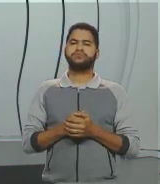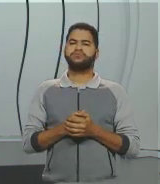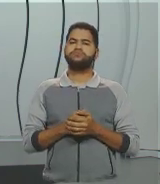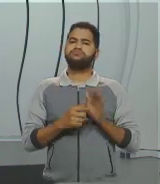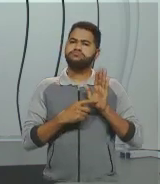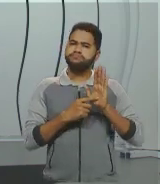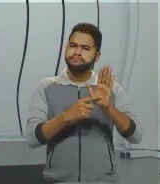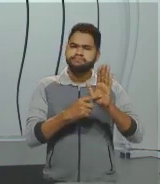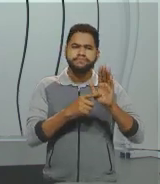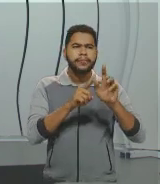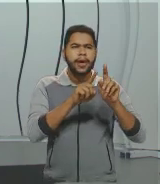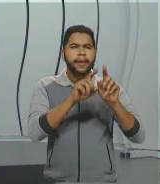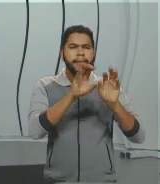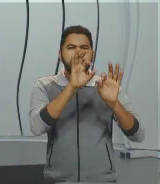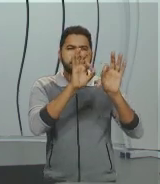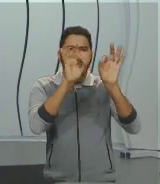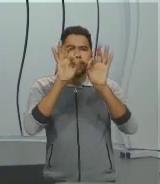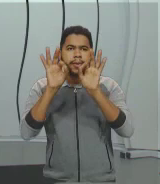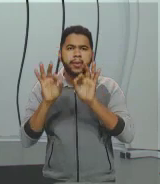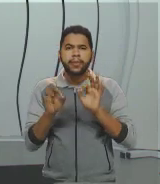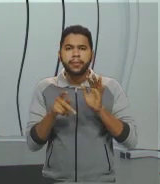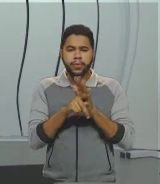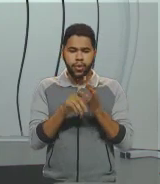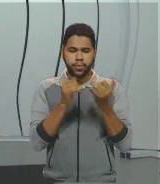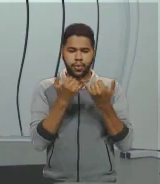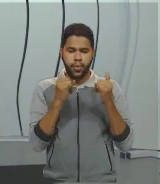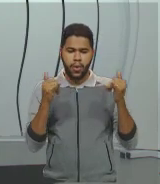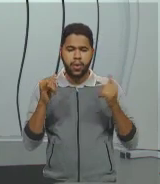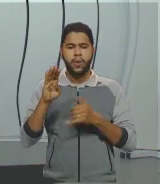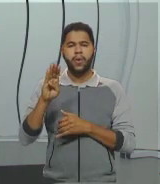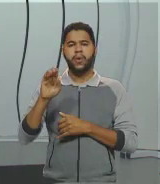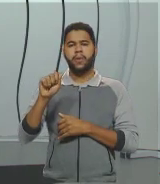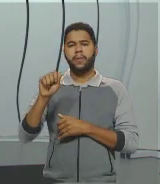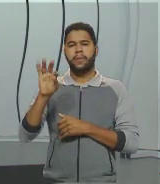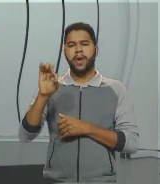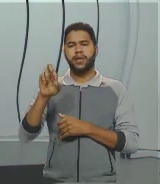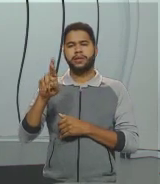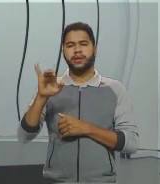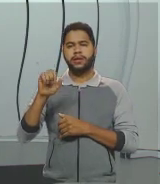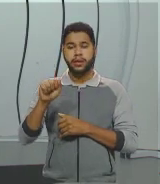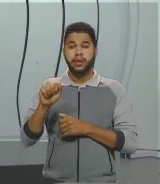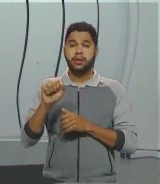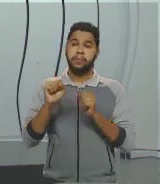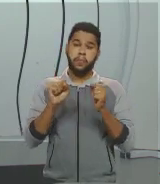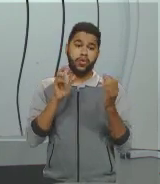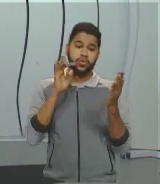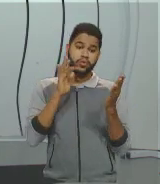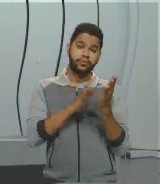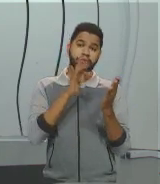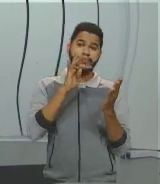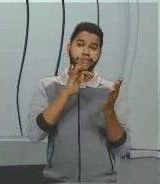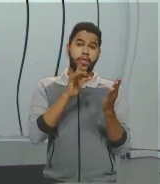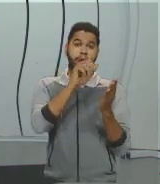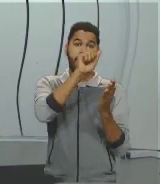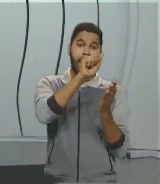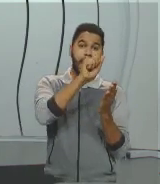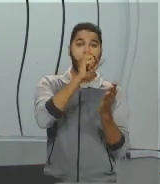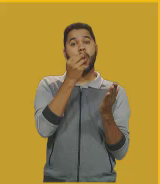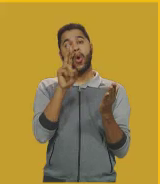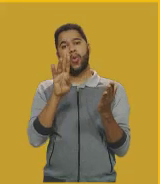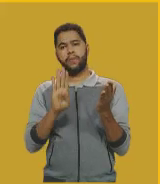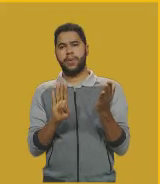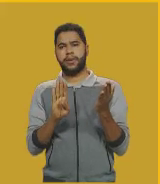representação esquemática de uma tela de bateria, e aí essa tela ela pode ser tocada ou no ponto A ou no ponto